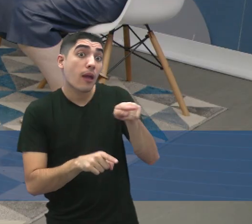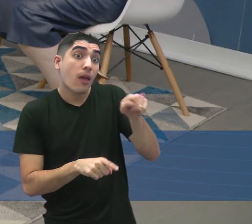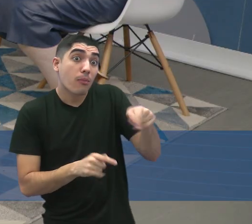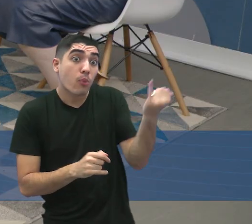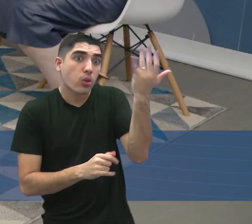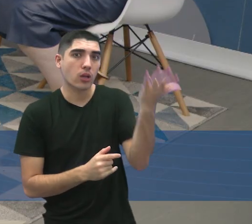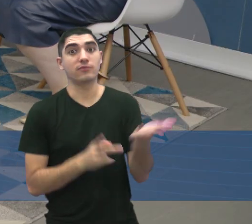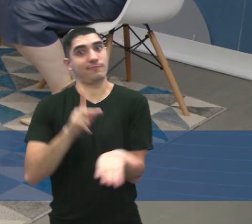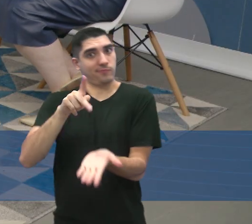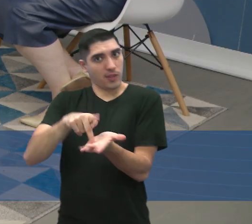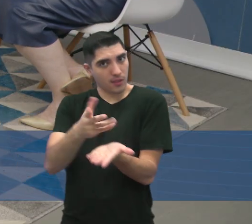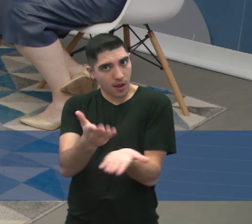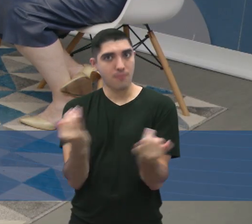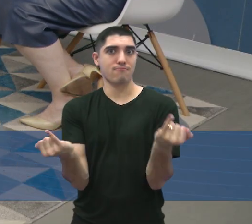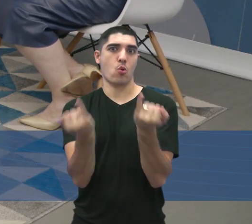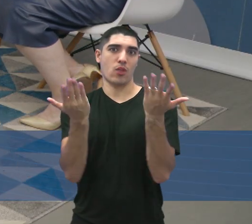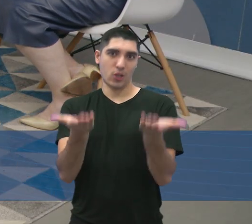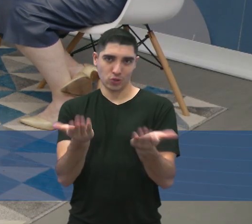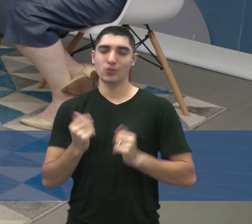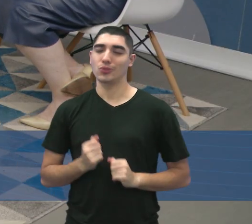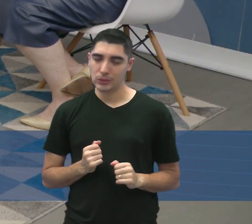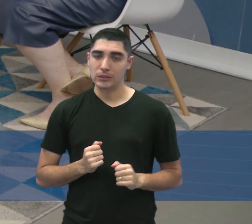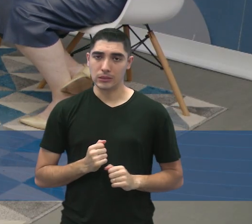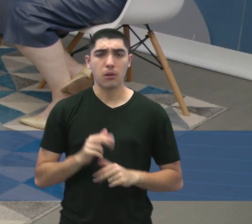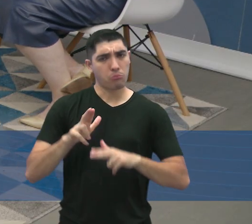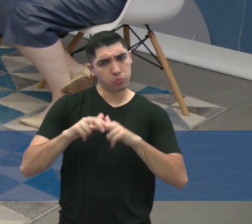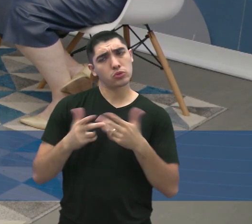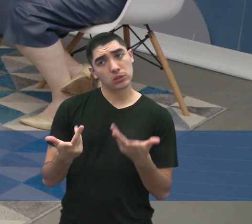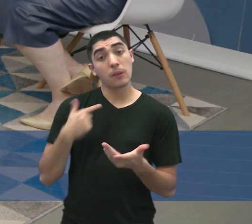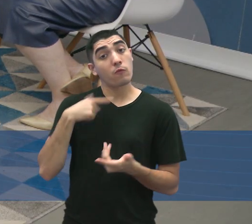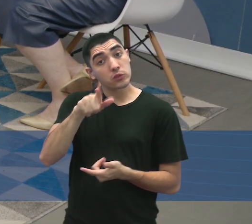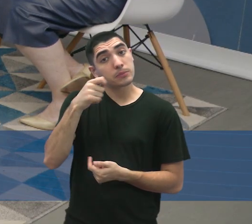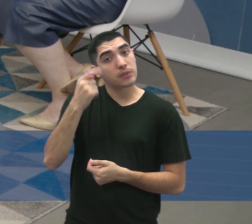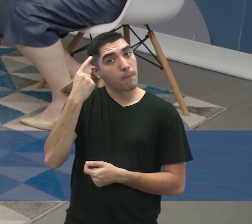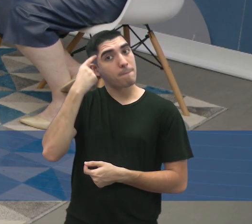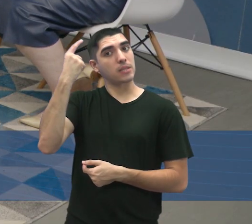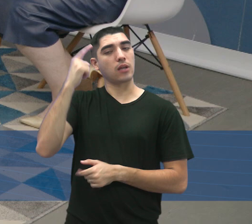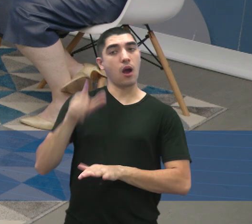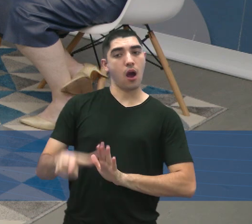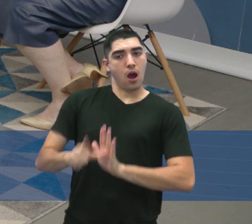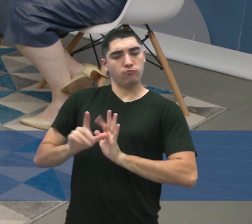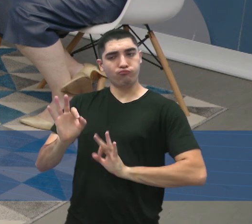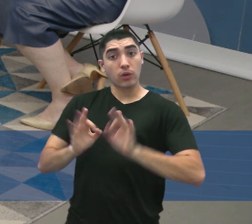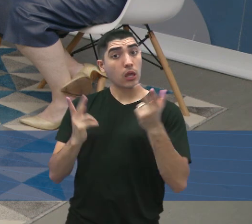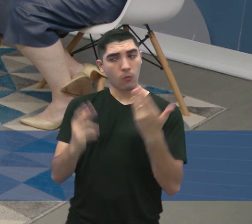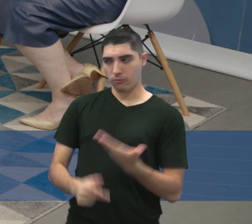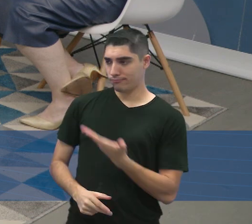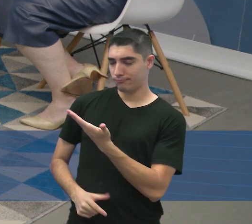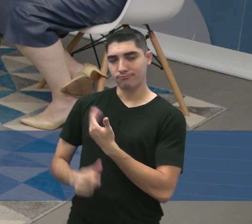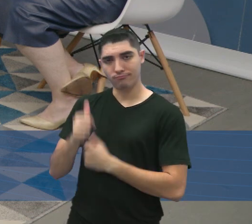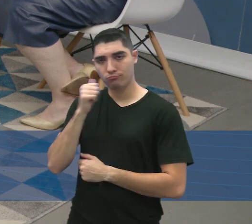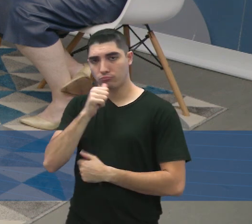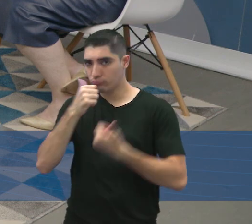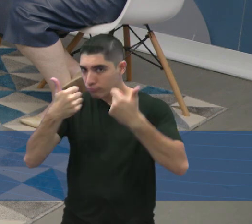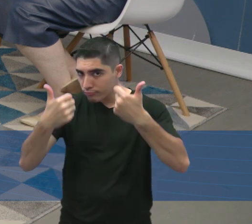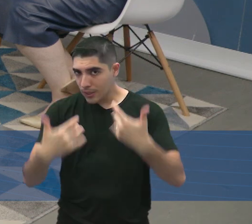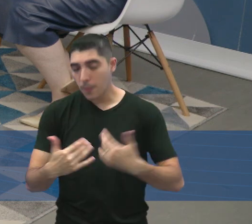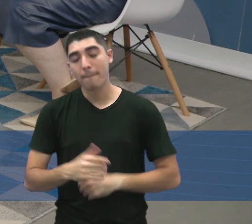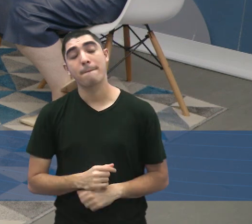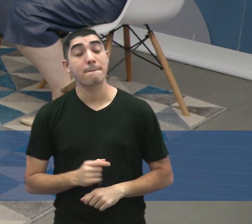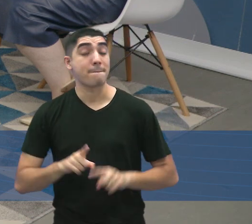né? necessárias. São boas. Exatamente. Né? Então, está de acordo com aquilo que a Luciana falou. Agora, o